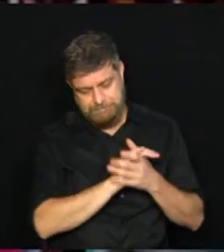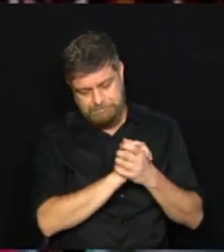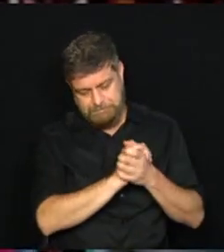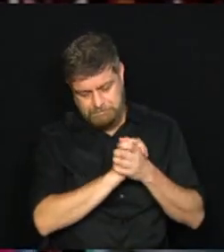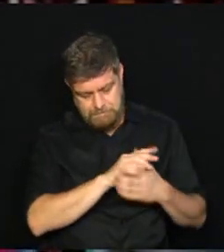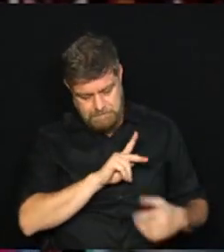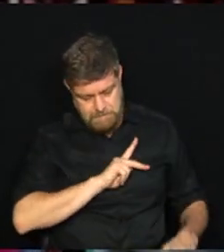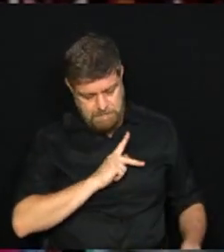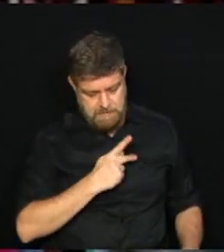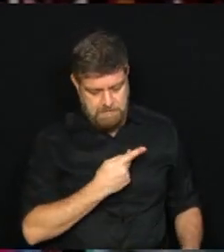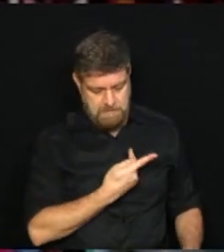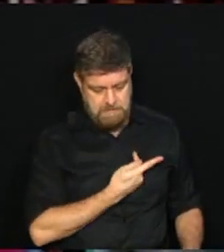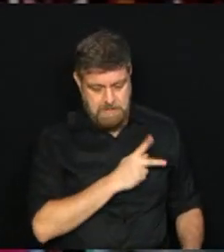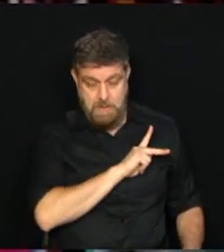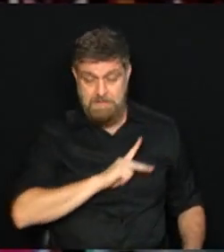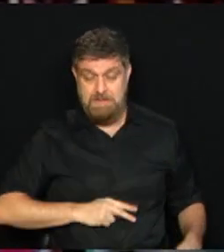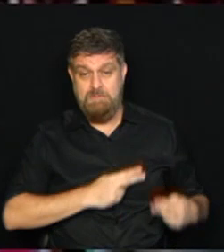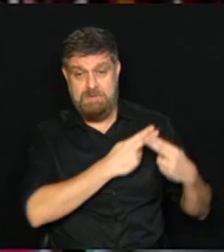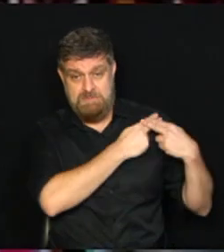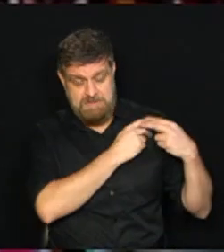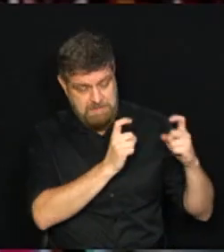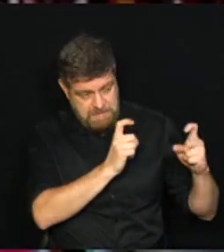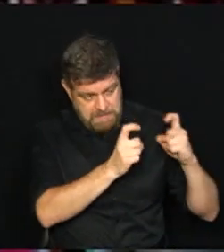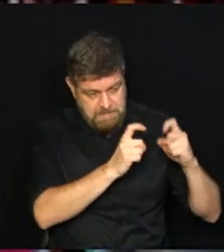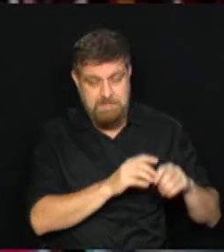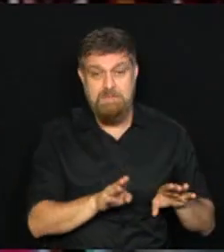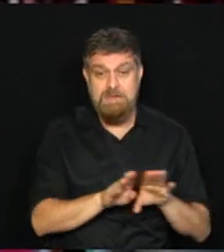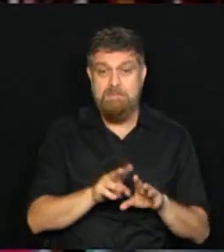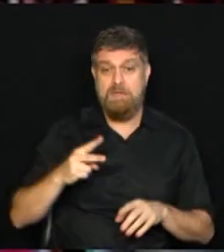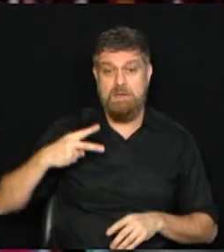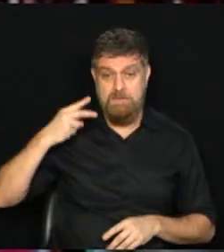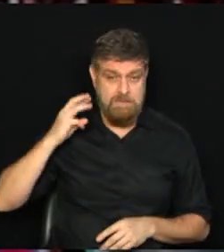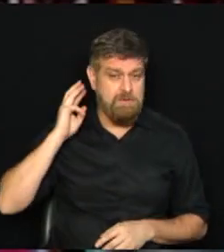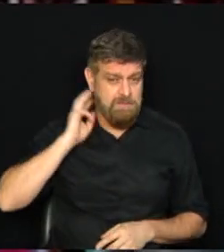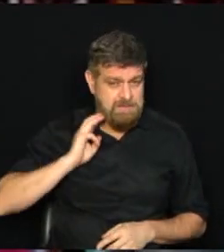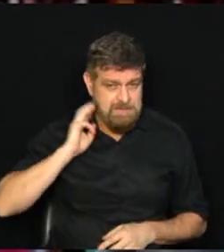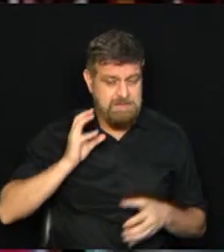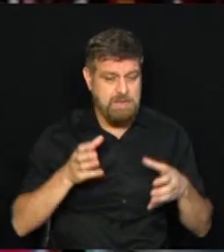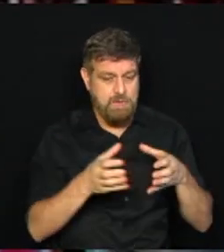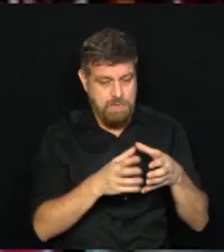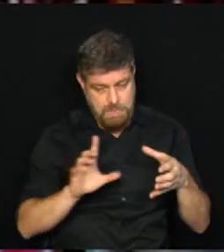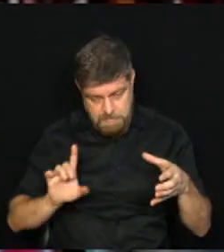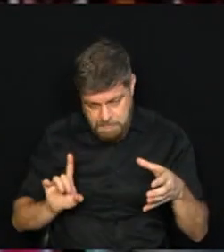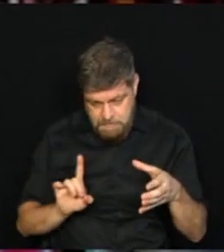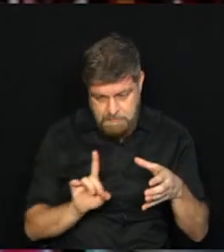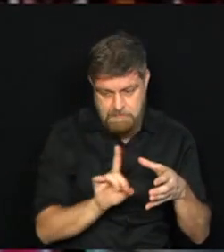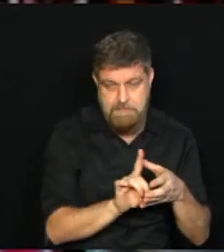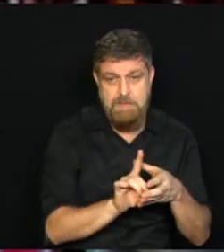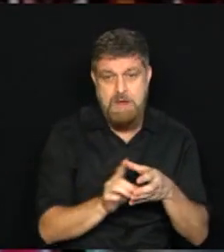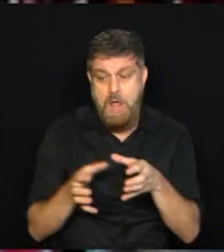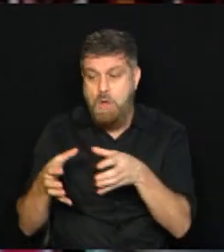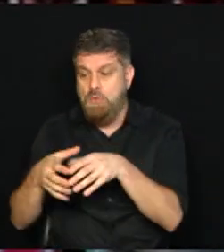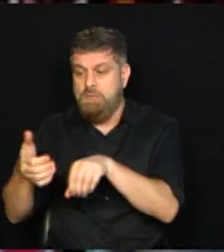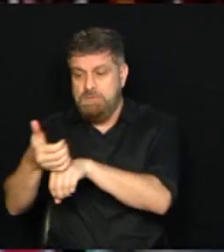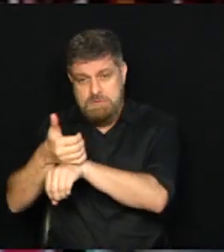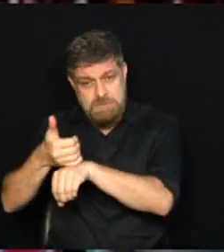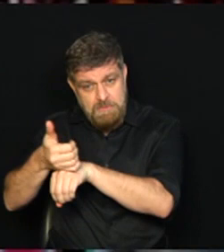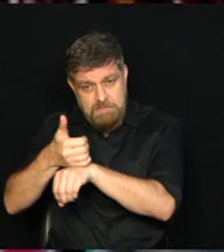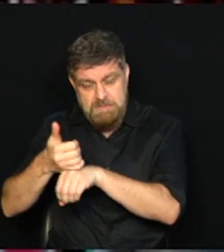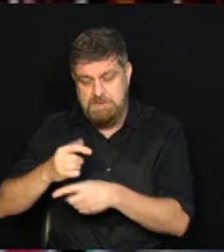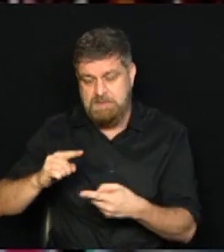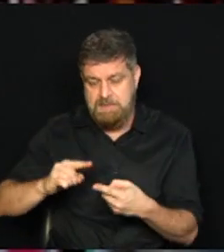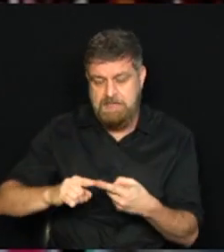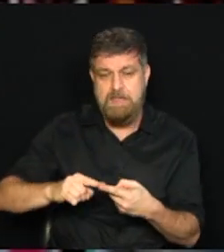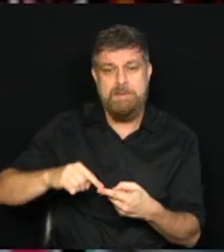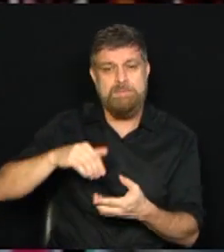Haddad, presidente, o vereador Cecílio Santos, que também é membro aqui da comissão, toda a equipe técnica, né, doutor Sérgio